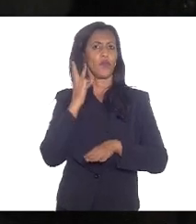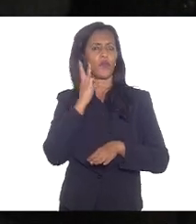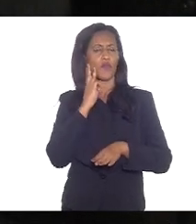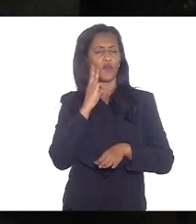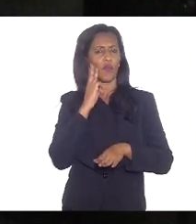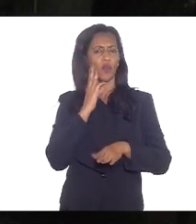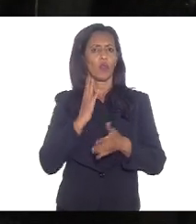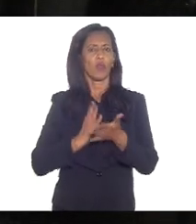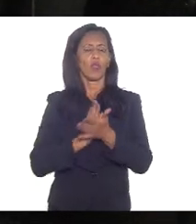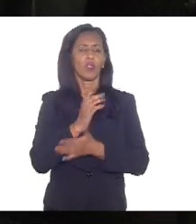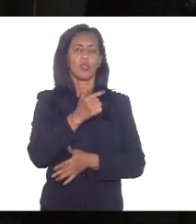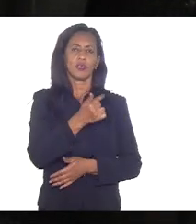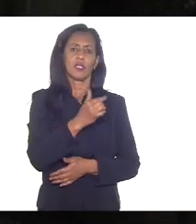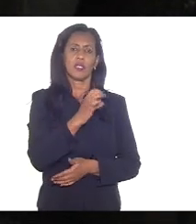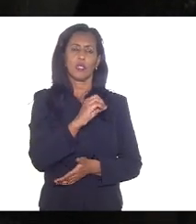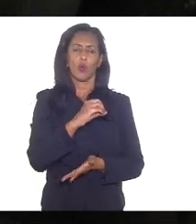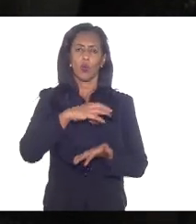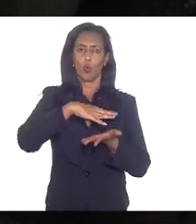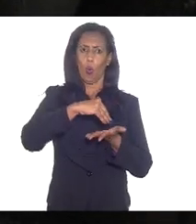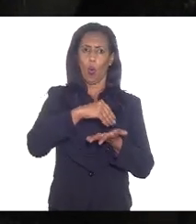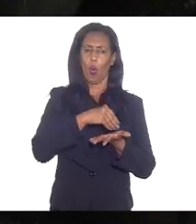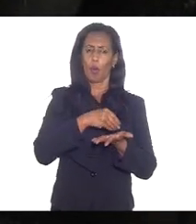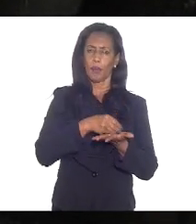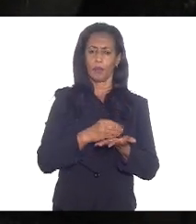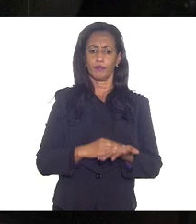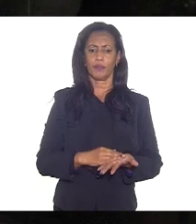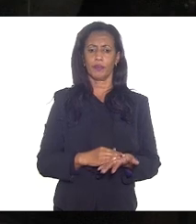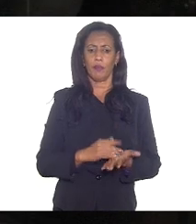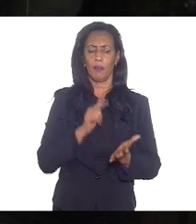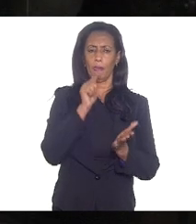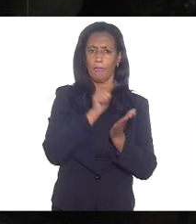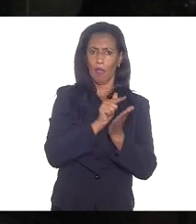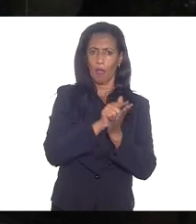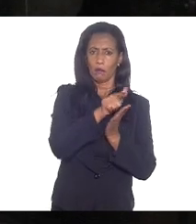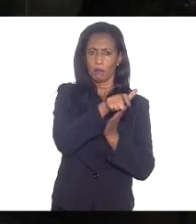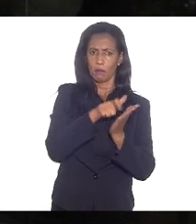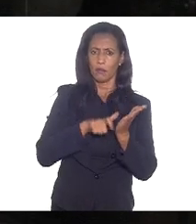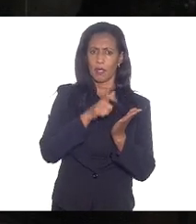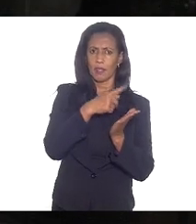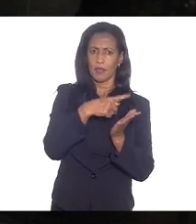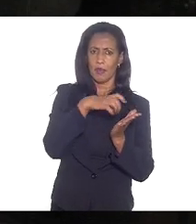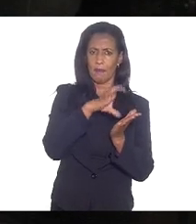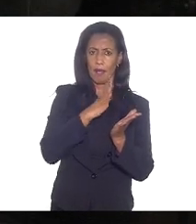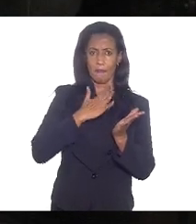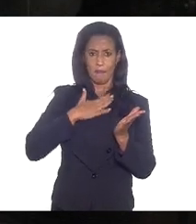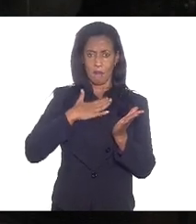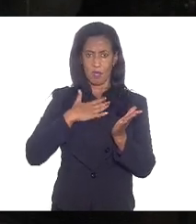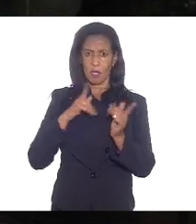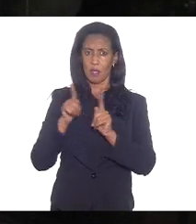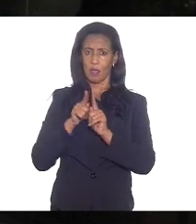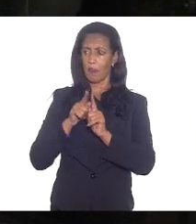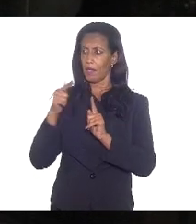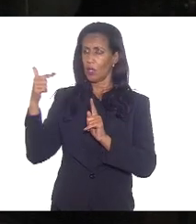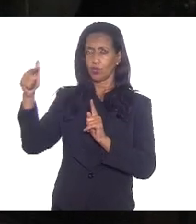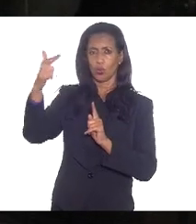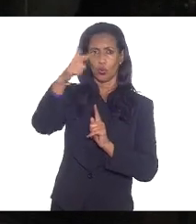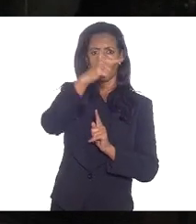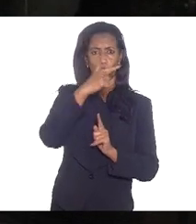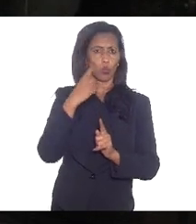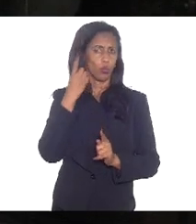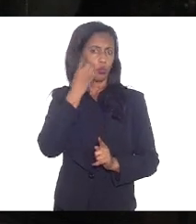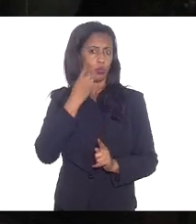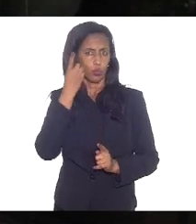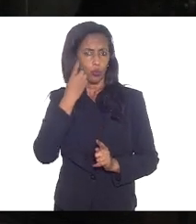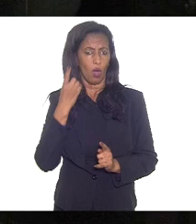a de número 78, pegou essa PEC de minha autoria aqui, dos demais companheiros da